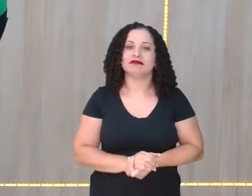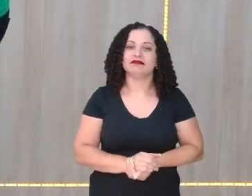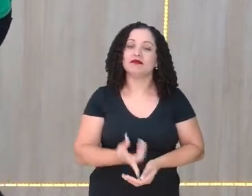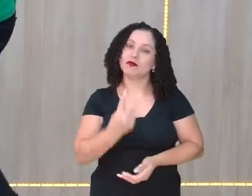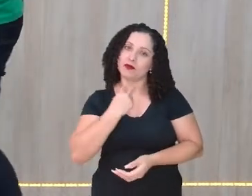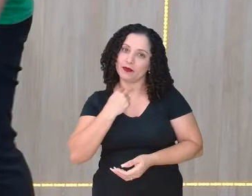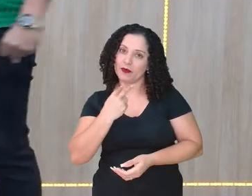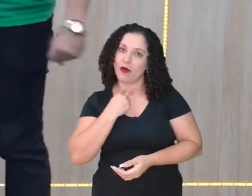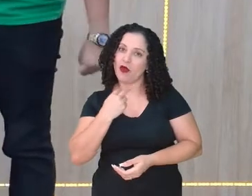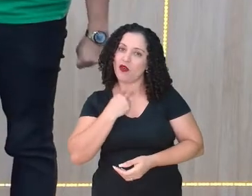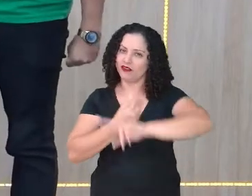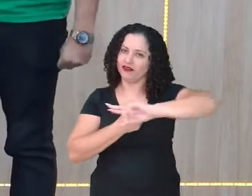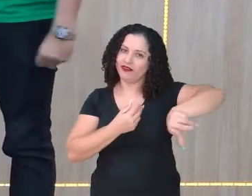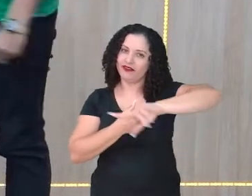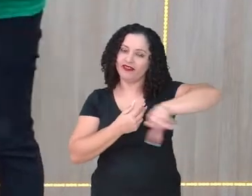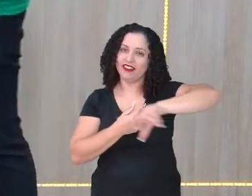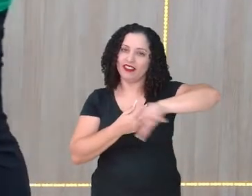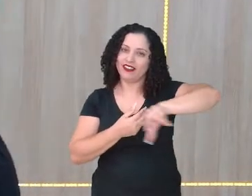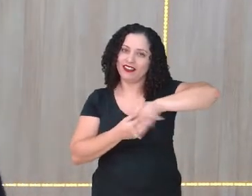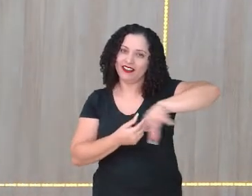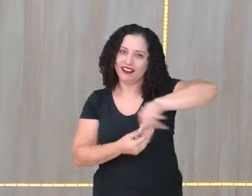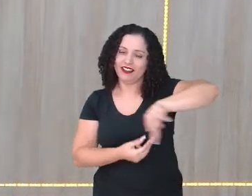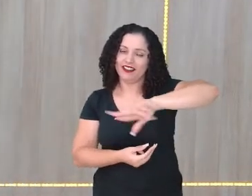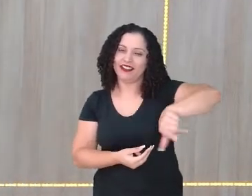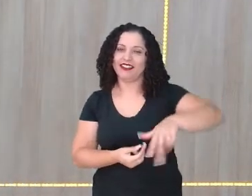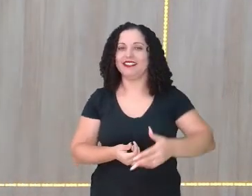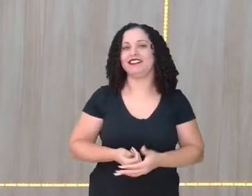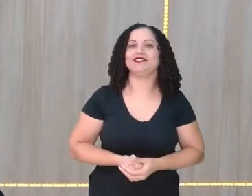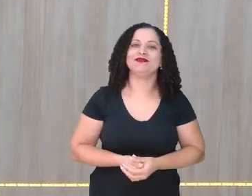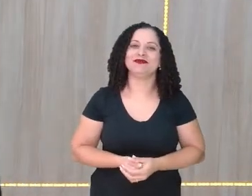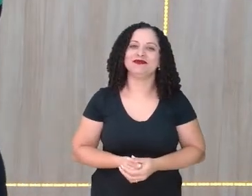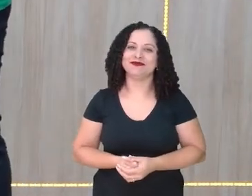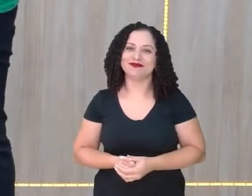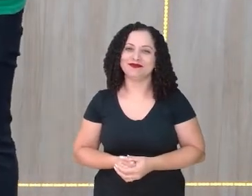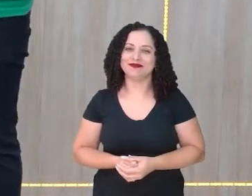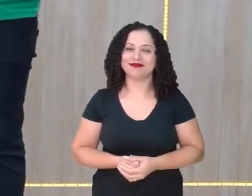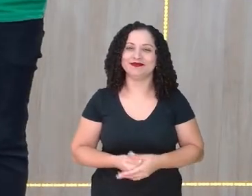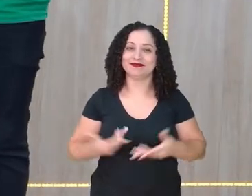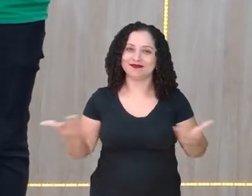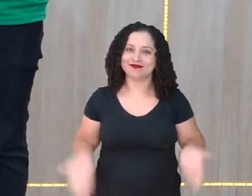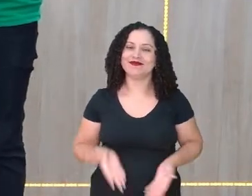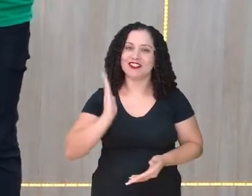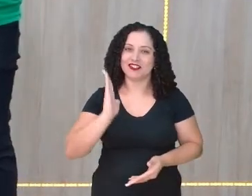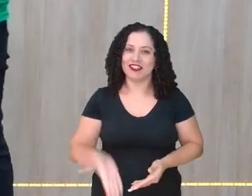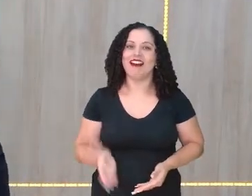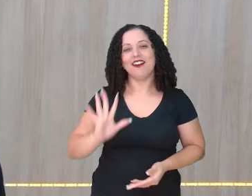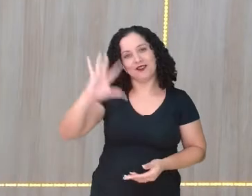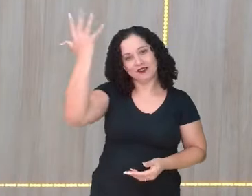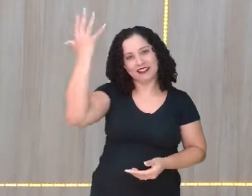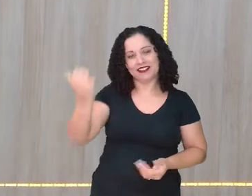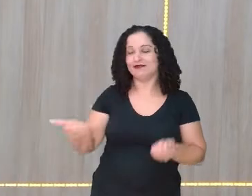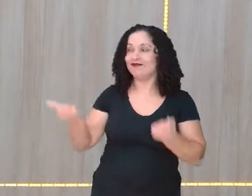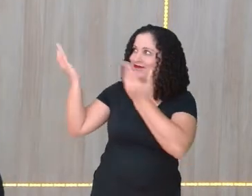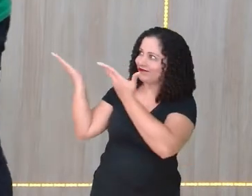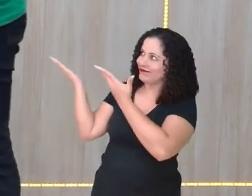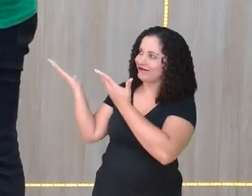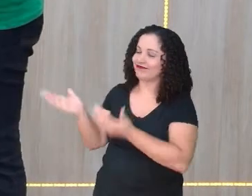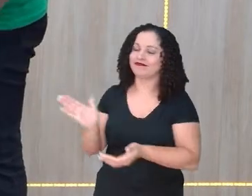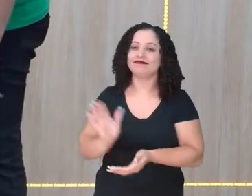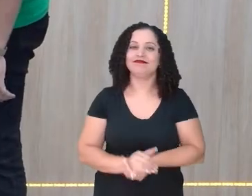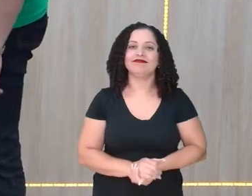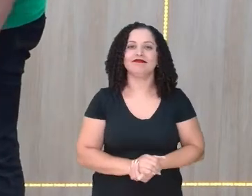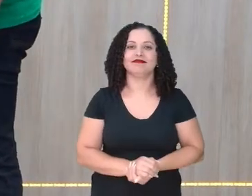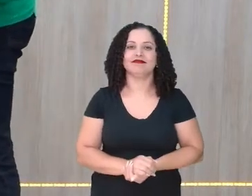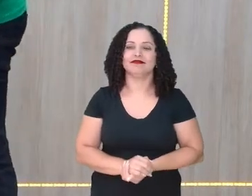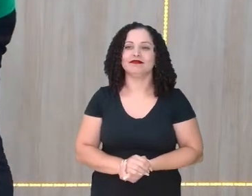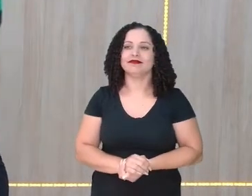Kezinha numa situação delicada. Perdão, Kezinha, mas já aconteceu com todo mundo isso aqui, né, gente?